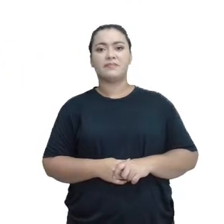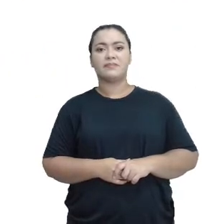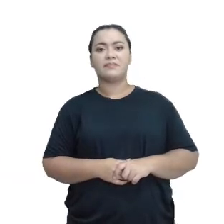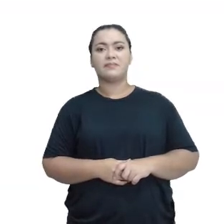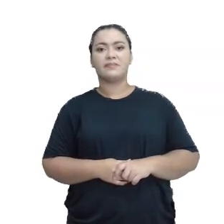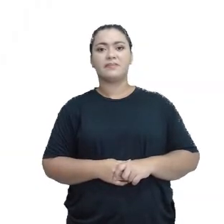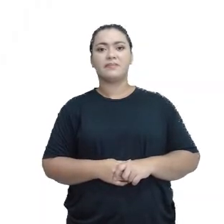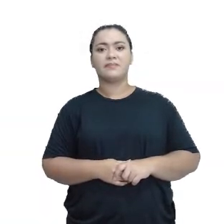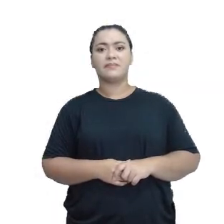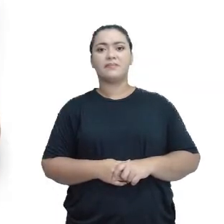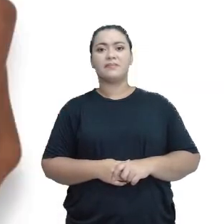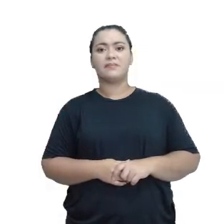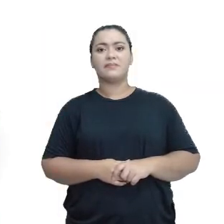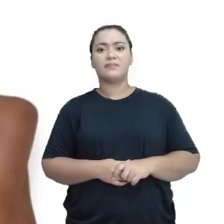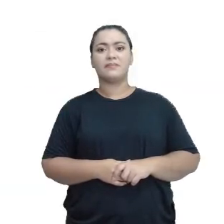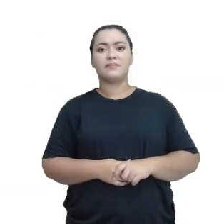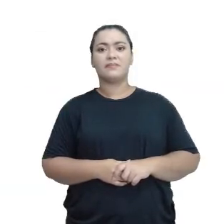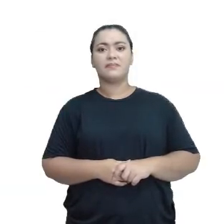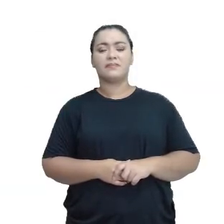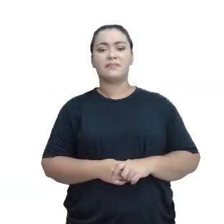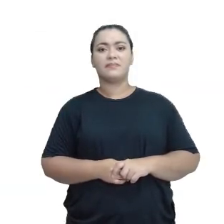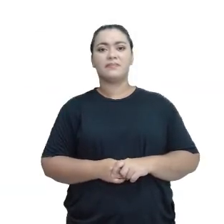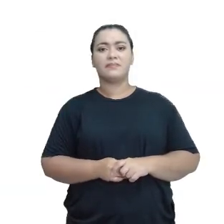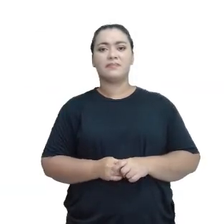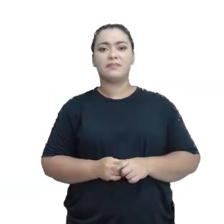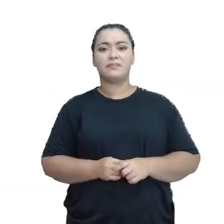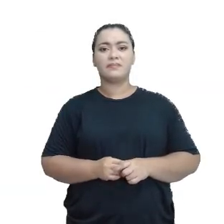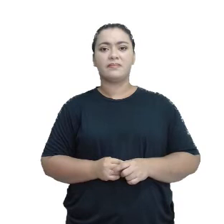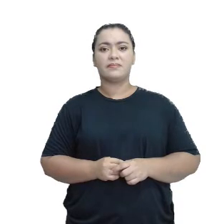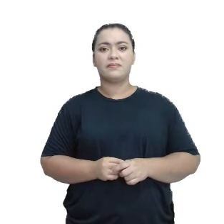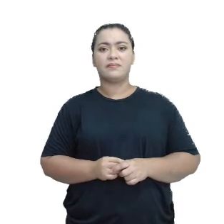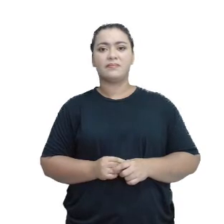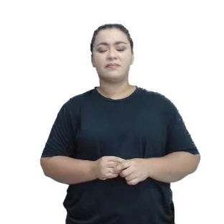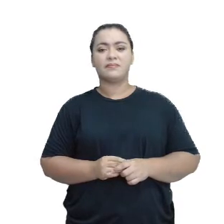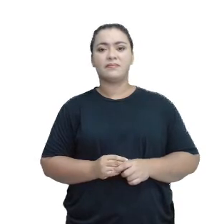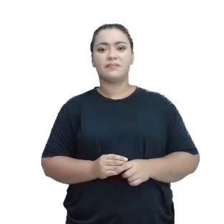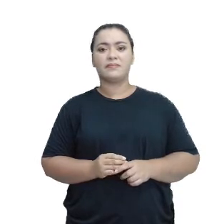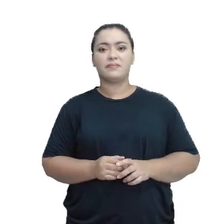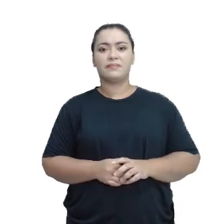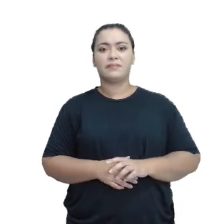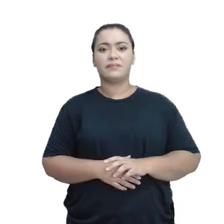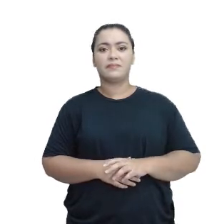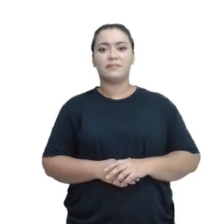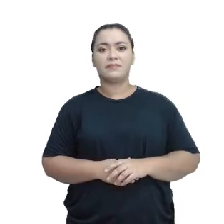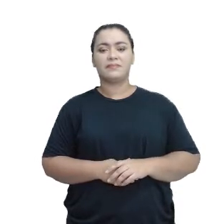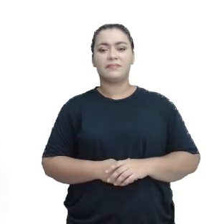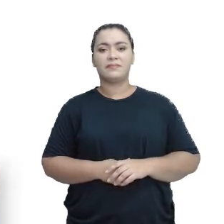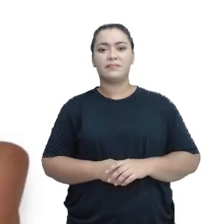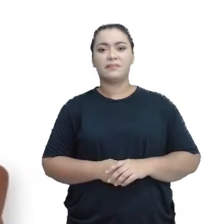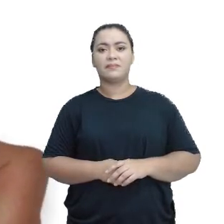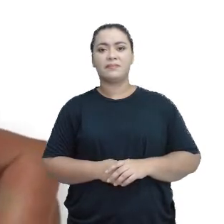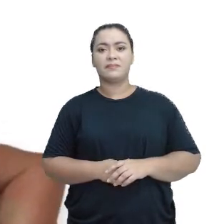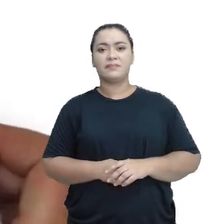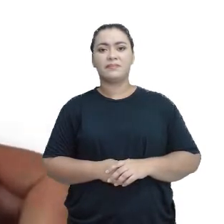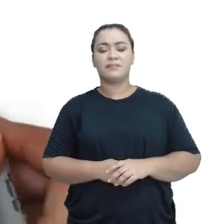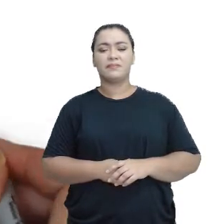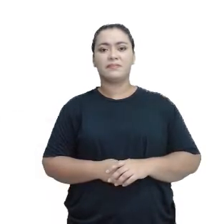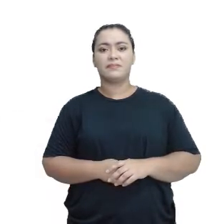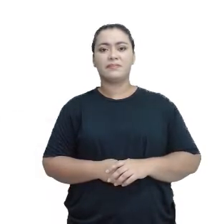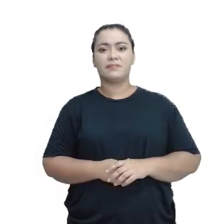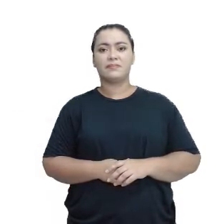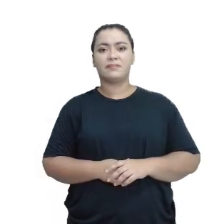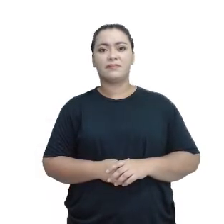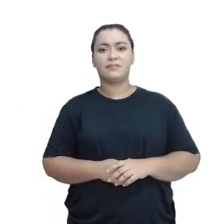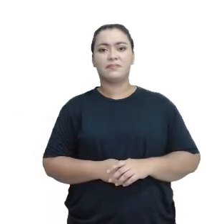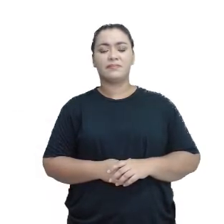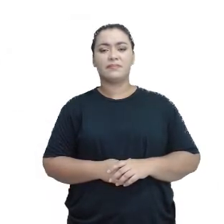Chiquinha Gonzaga. Biografia. Não tem áudio. Francisca Edviges Neves Gonzaga, mais conhecida como